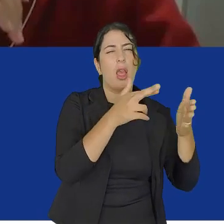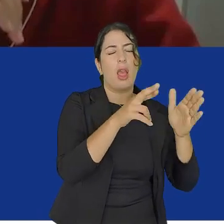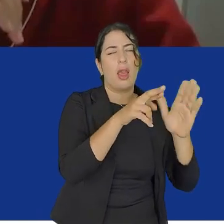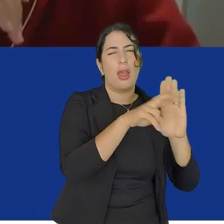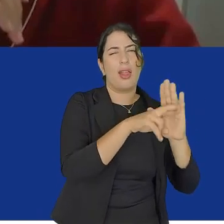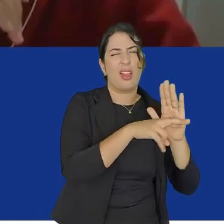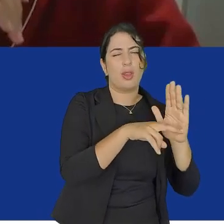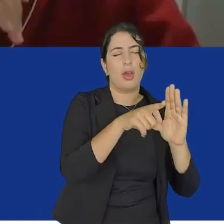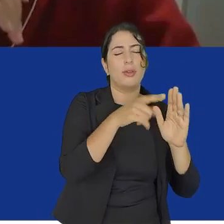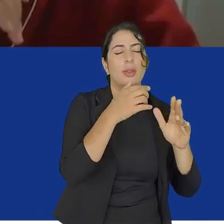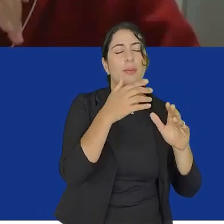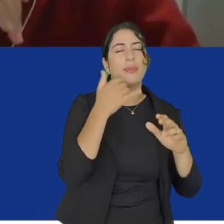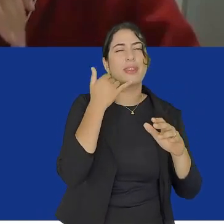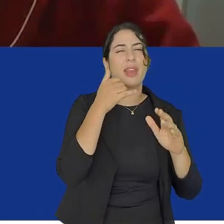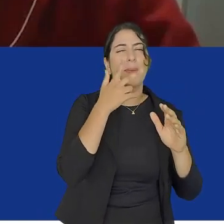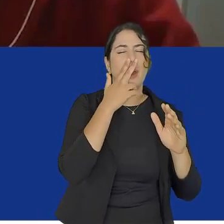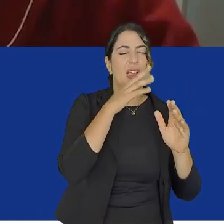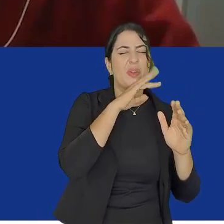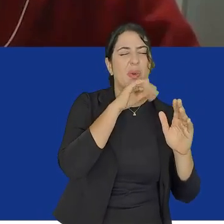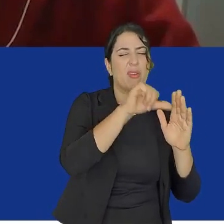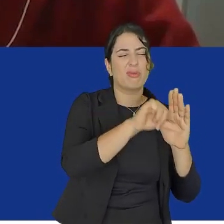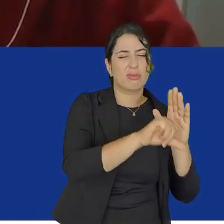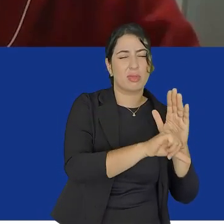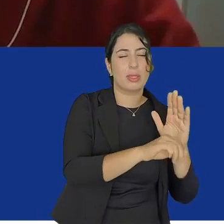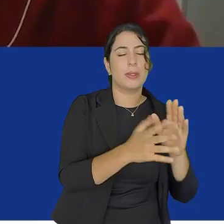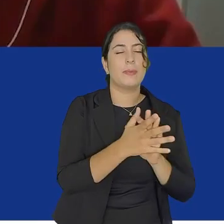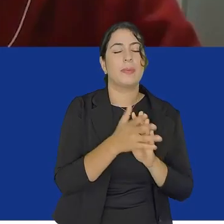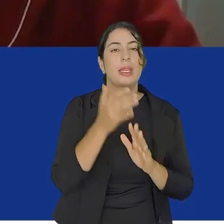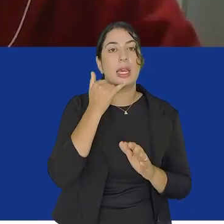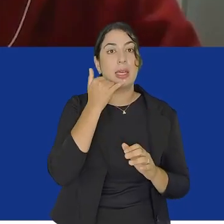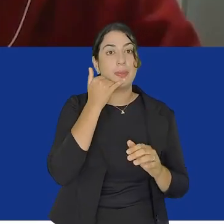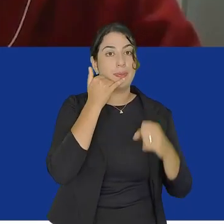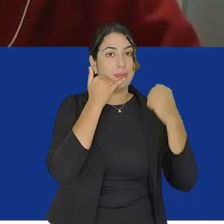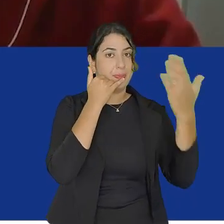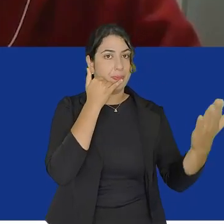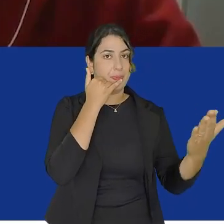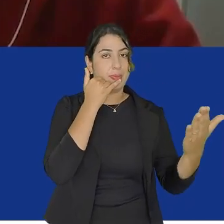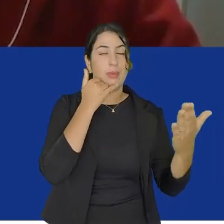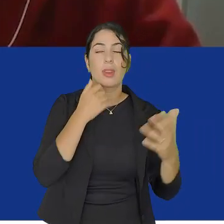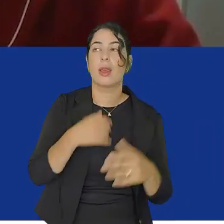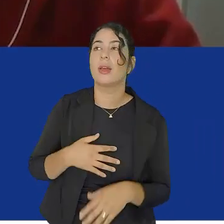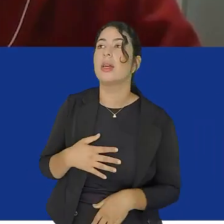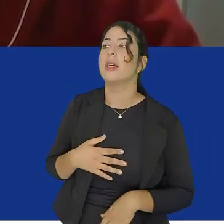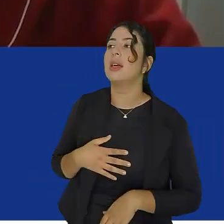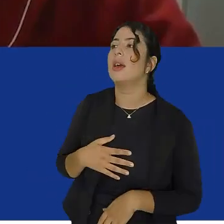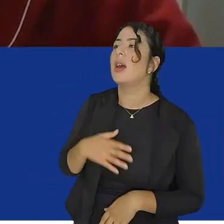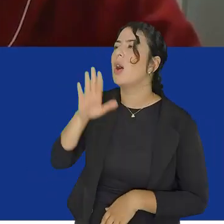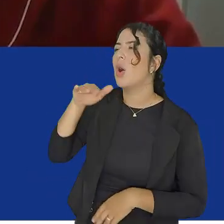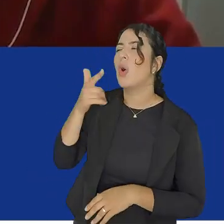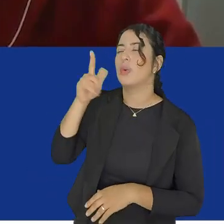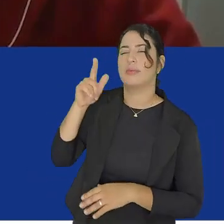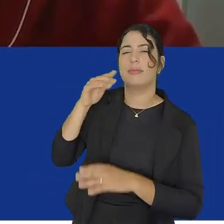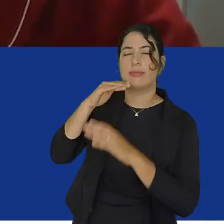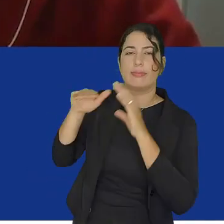é que estavam indo, e de repente a outra pessoa do outro lado falou, demandou mais